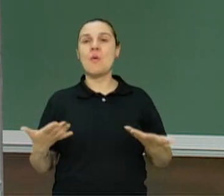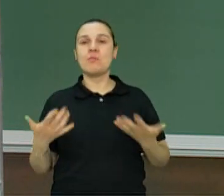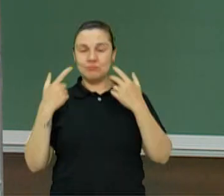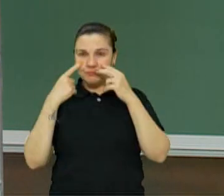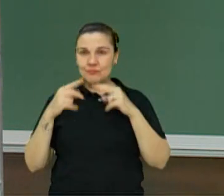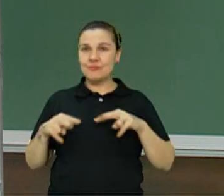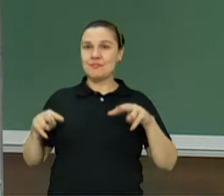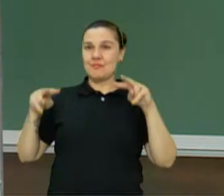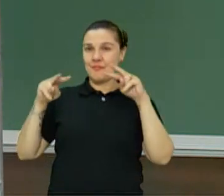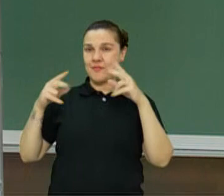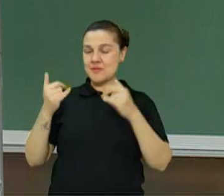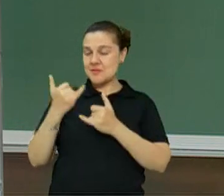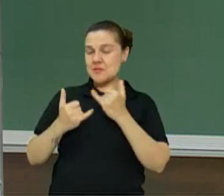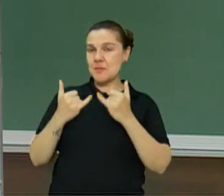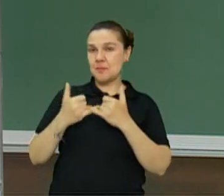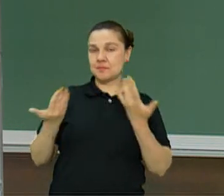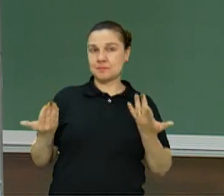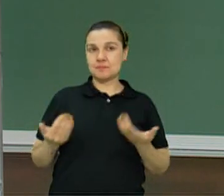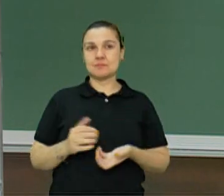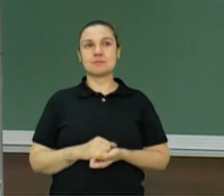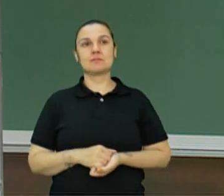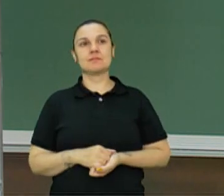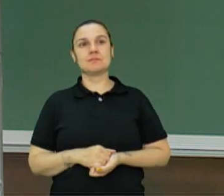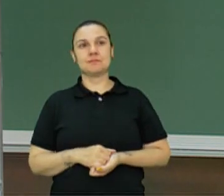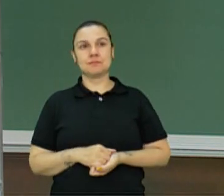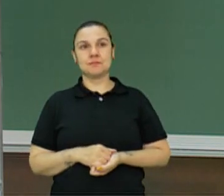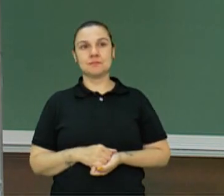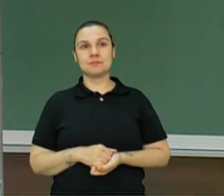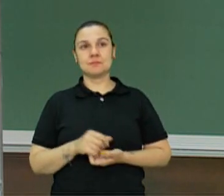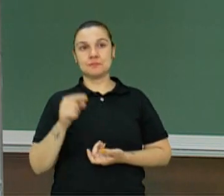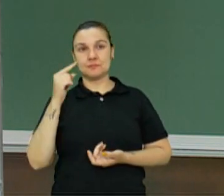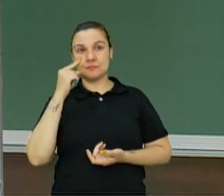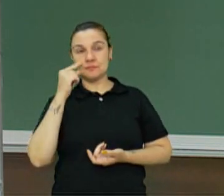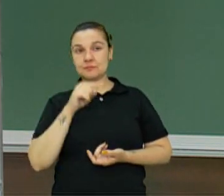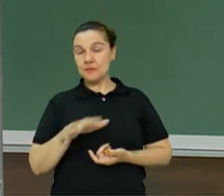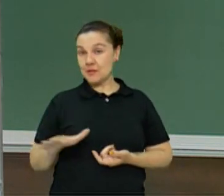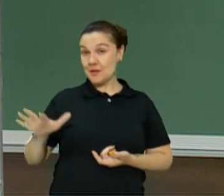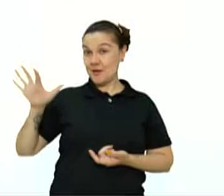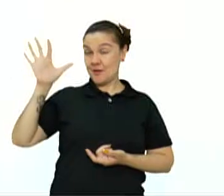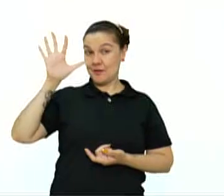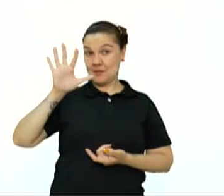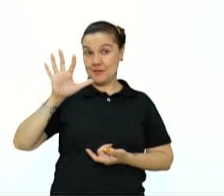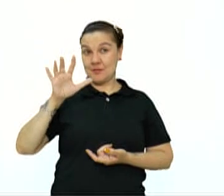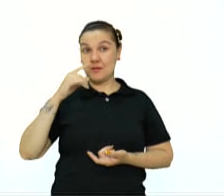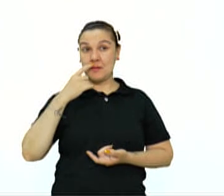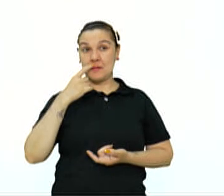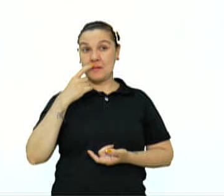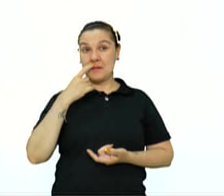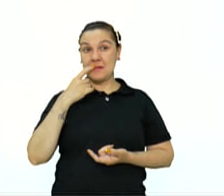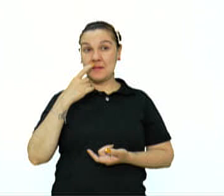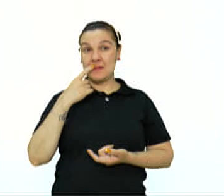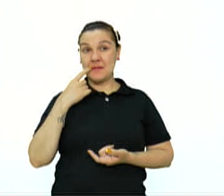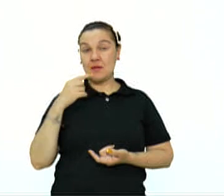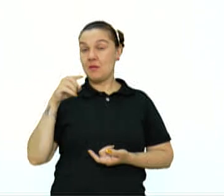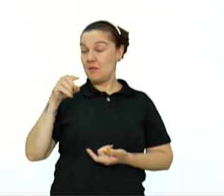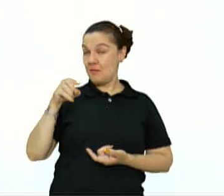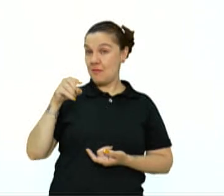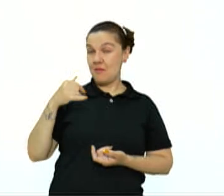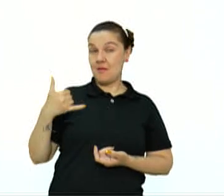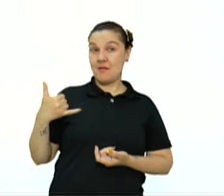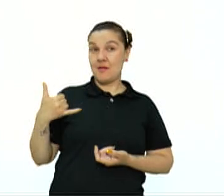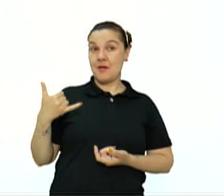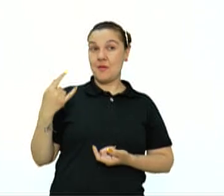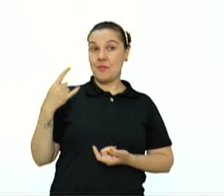Maiores semelhanças com o homem? Aqui, observando a árvore filogenética,